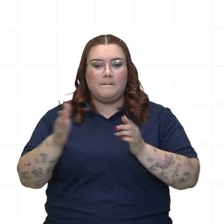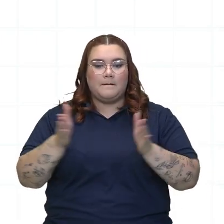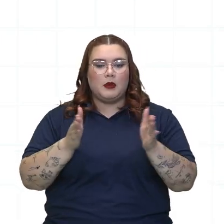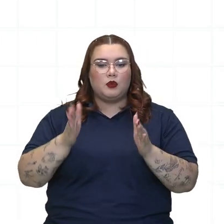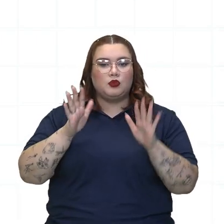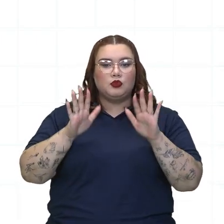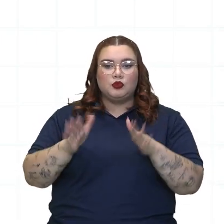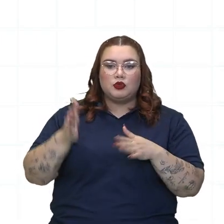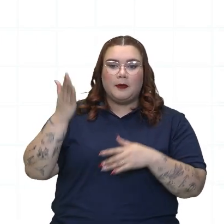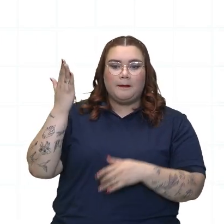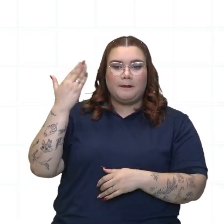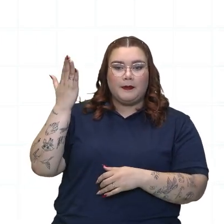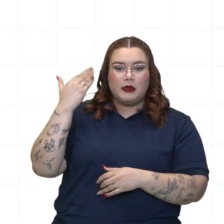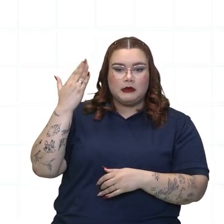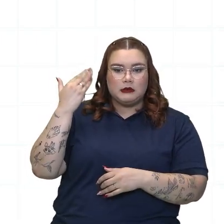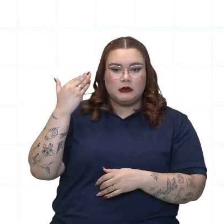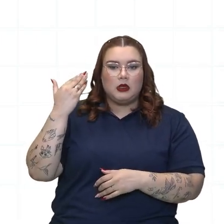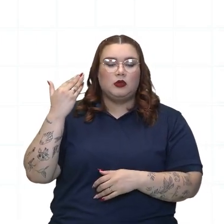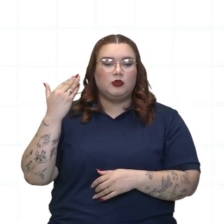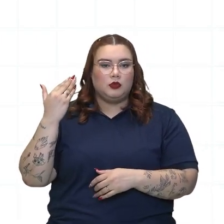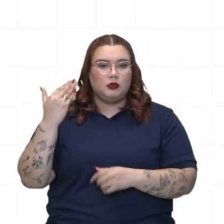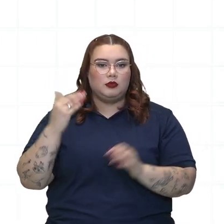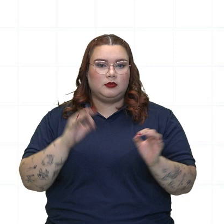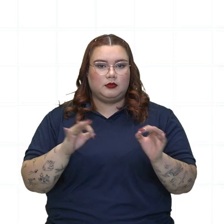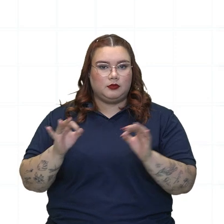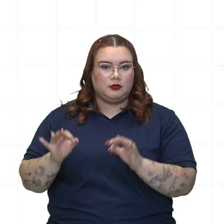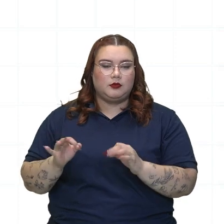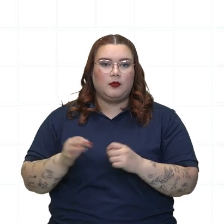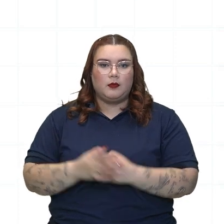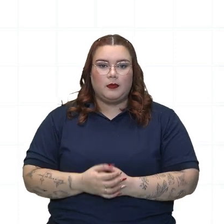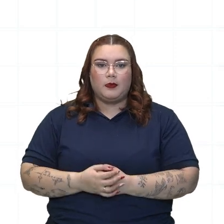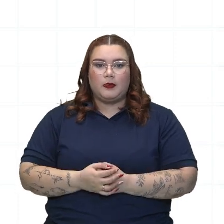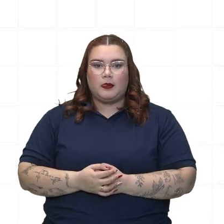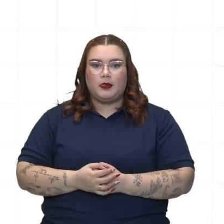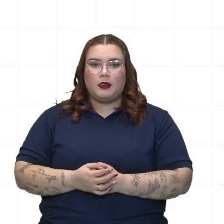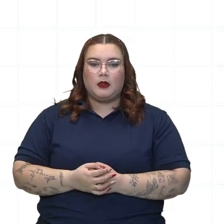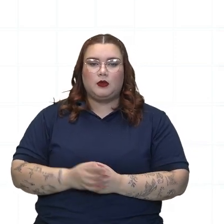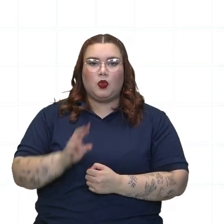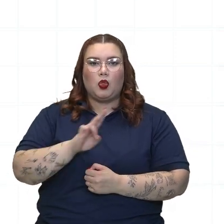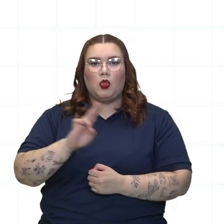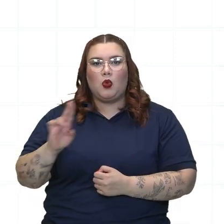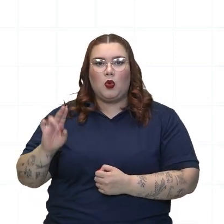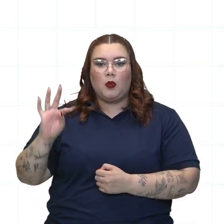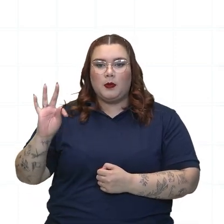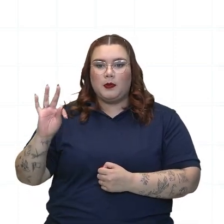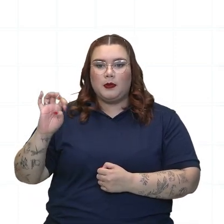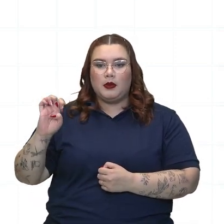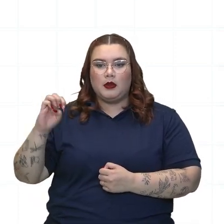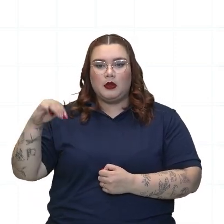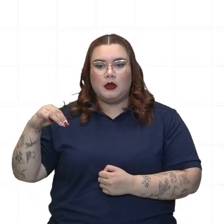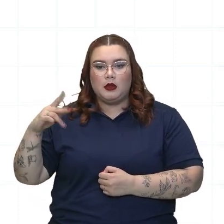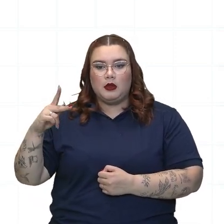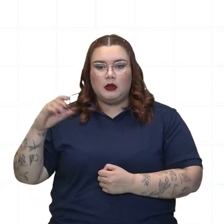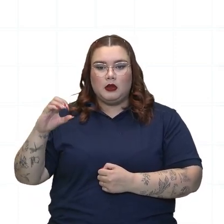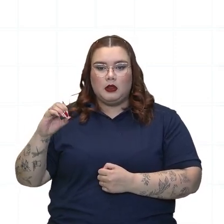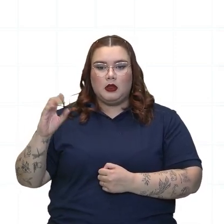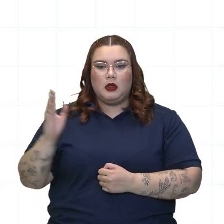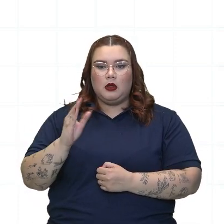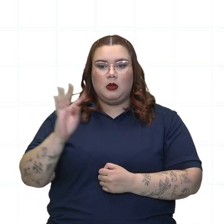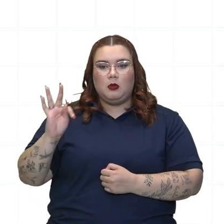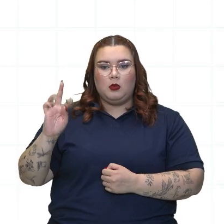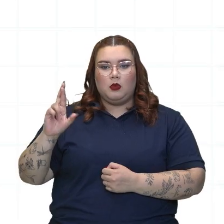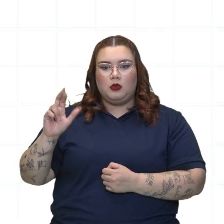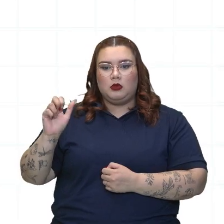passou. Um tempo que já foi, passou. Tempo transcorrido que a gente chama. Em algumas gramáticas a gente encontra essa